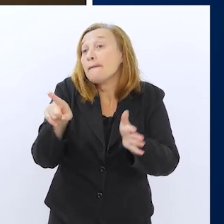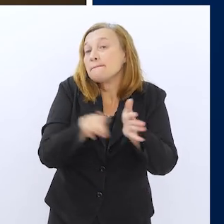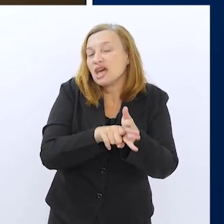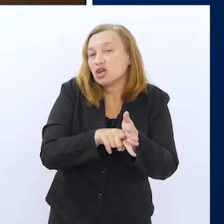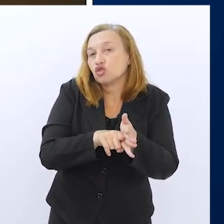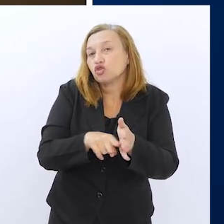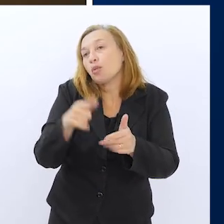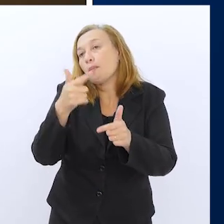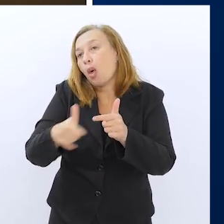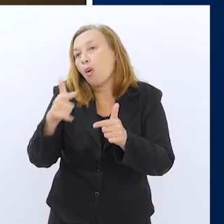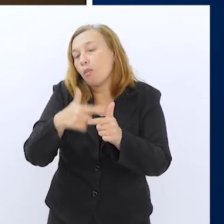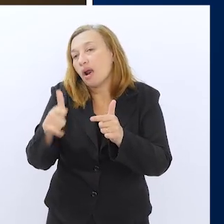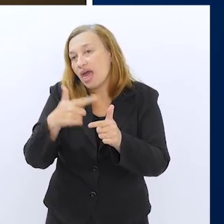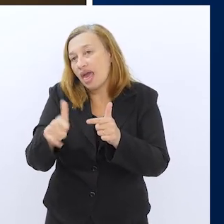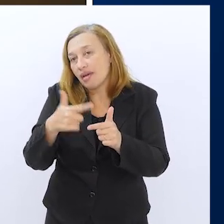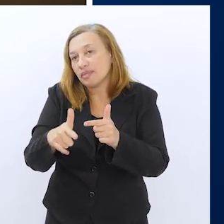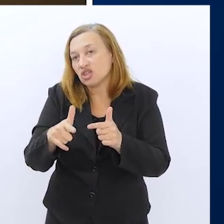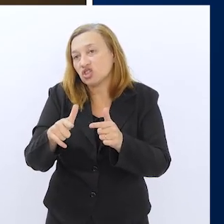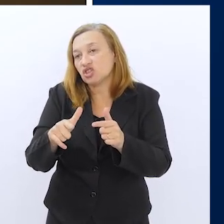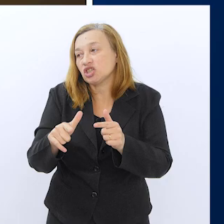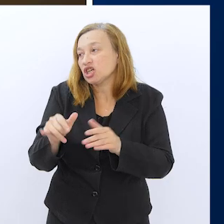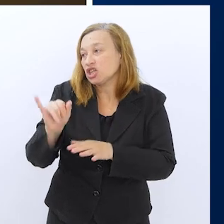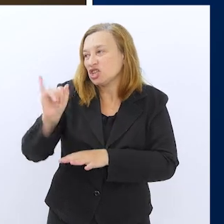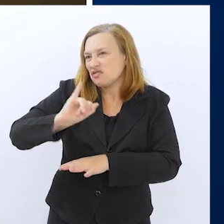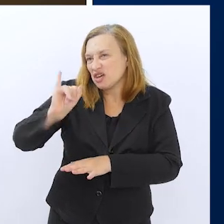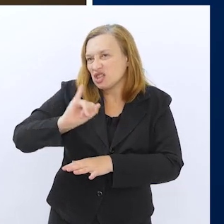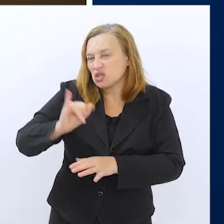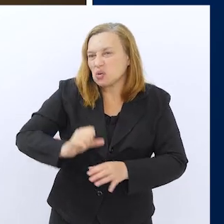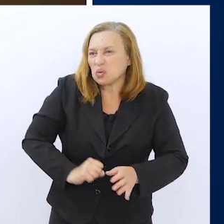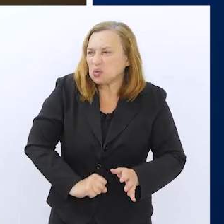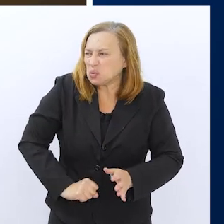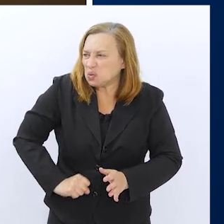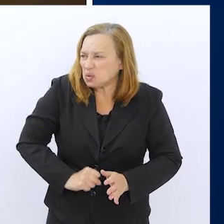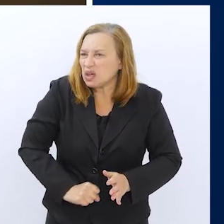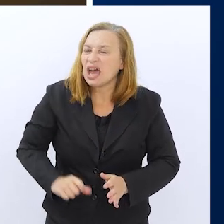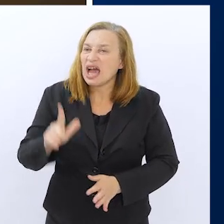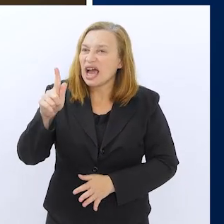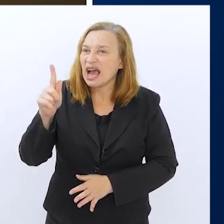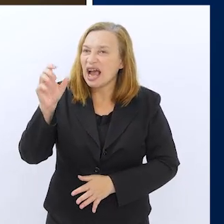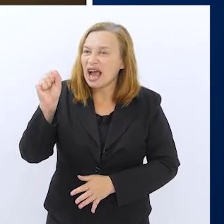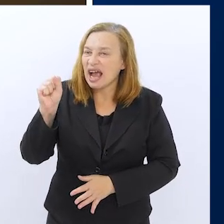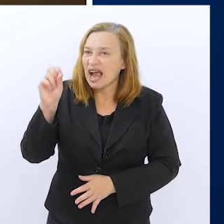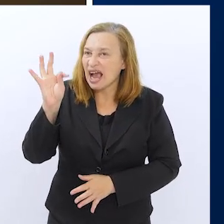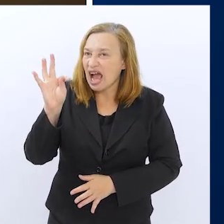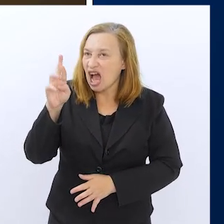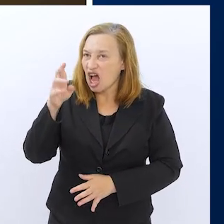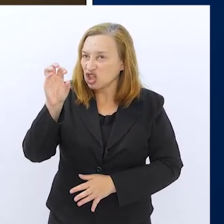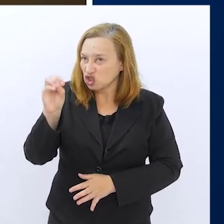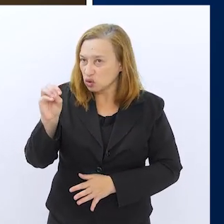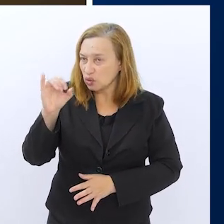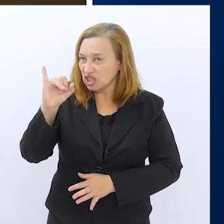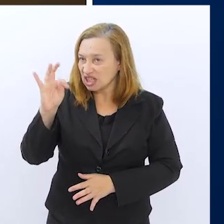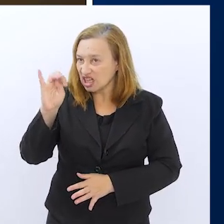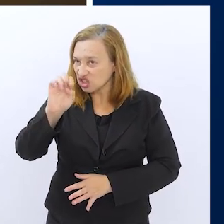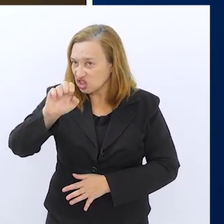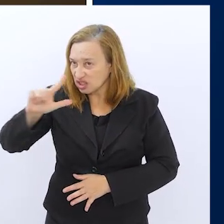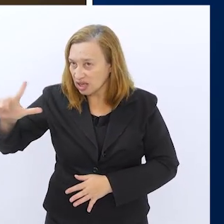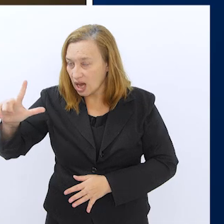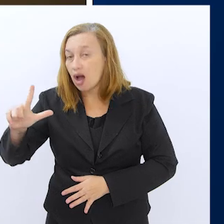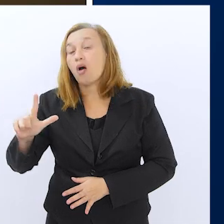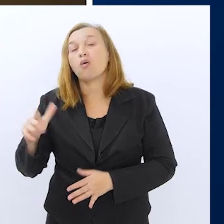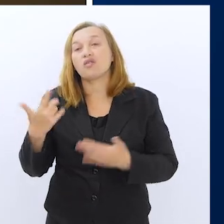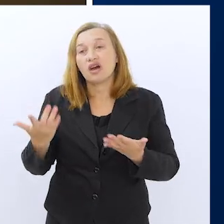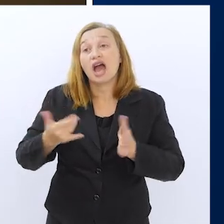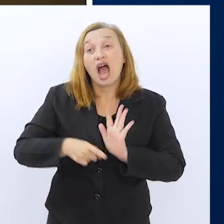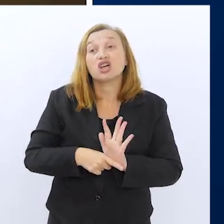de problemas gastrointestinais, infecções. O leite, ele evita e ameniza muito que esses bebês